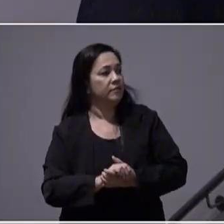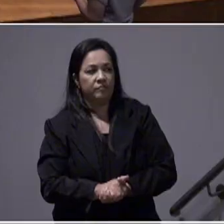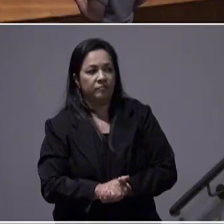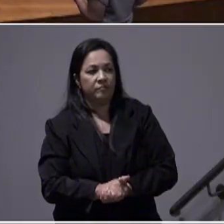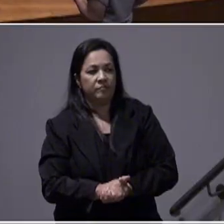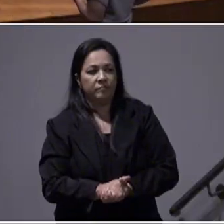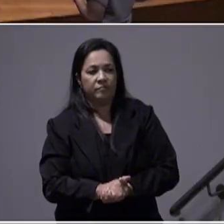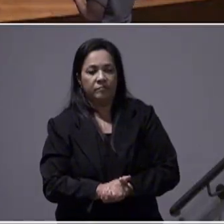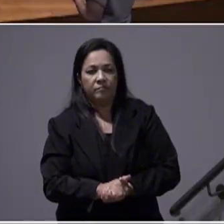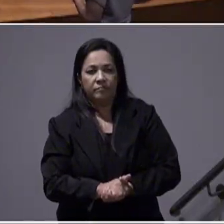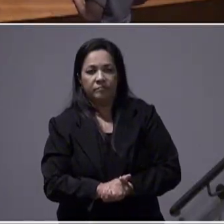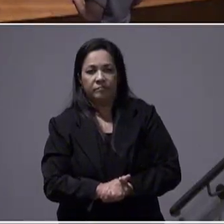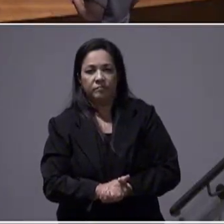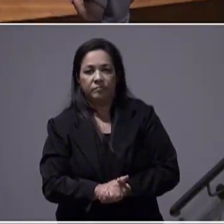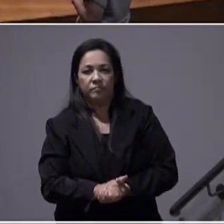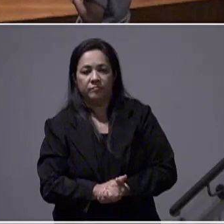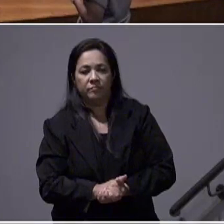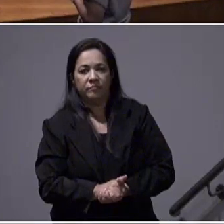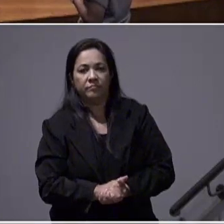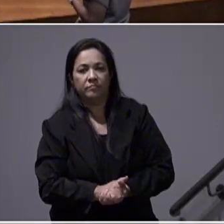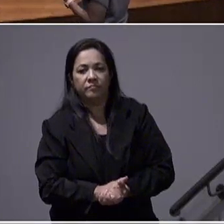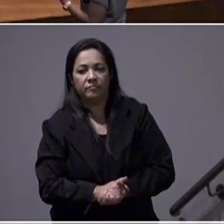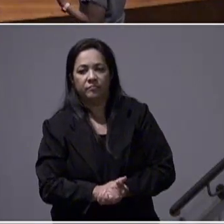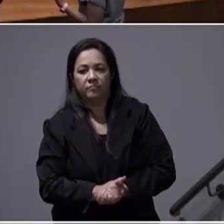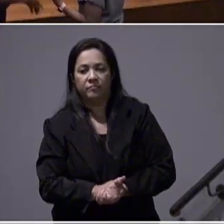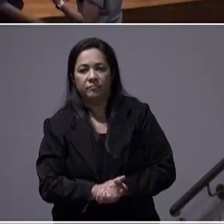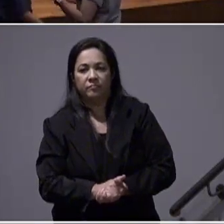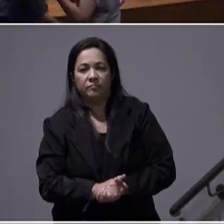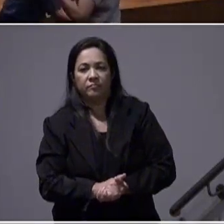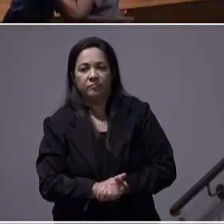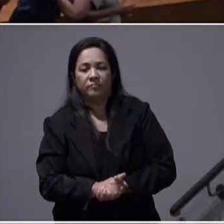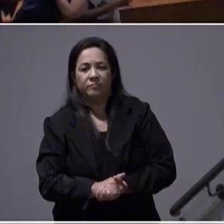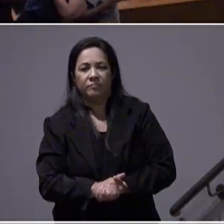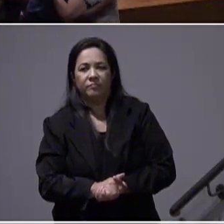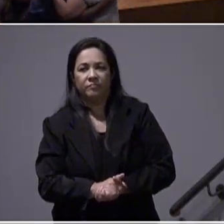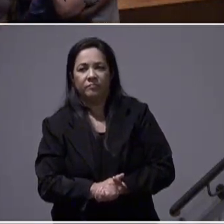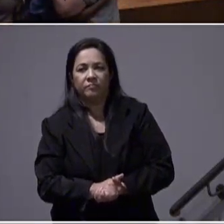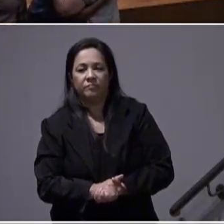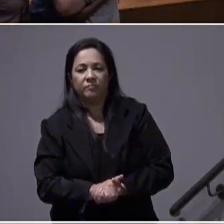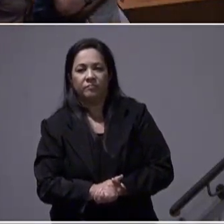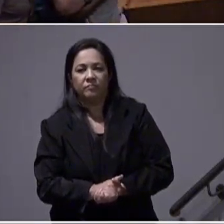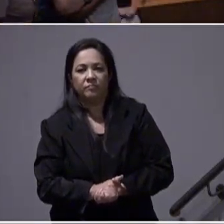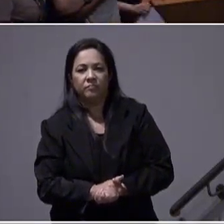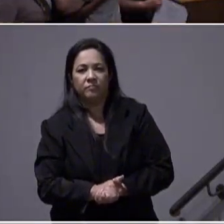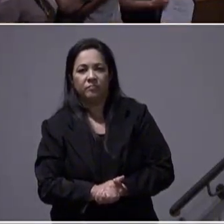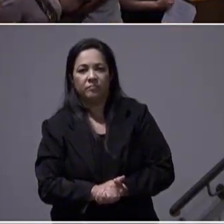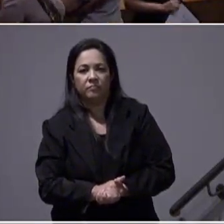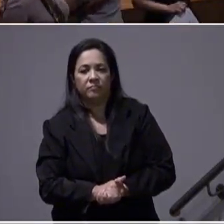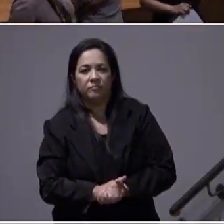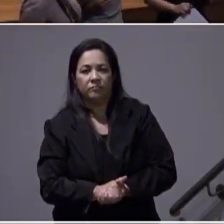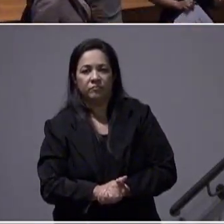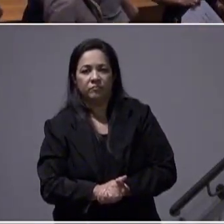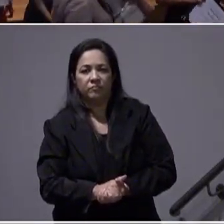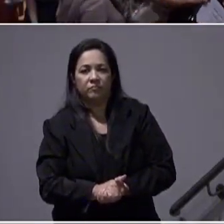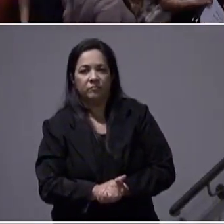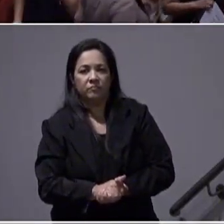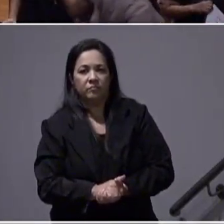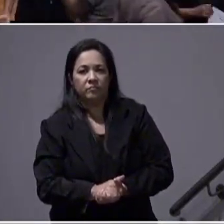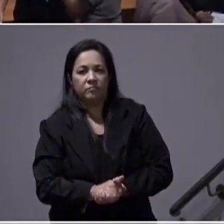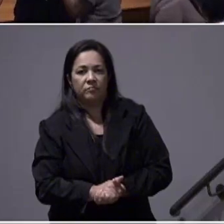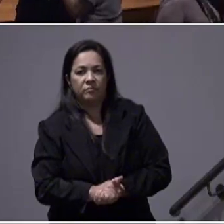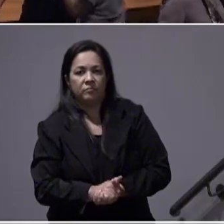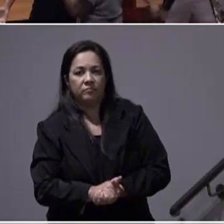Castro a homenagem reconheceu a dedicação desses profissionais fundamentais para o desenvolvimento e a